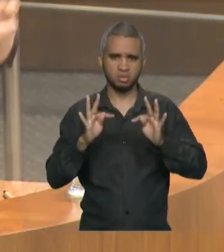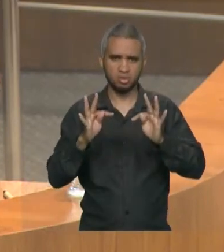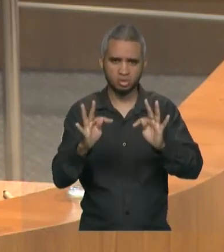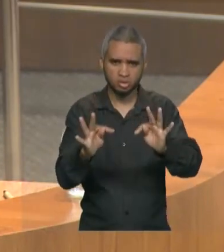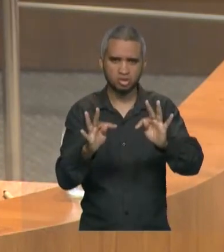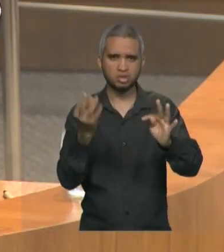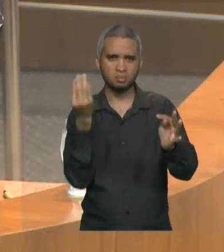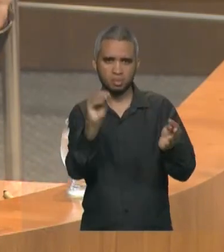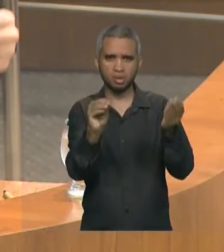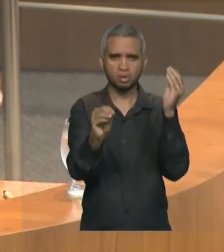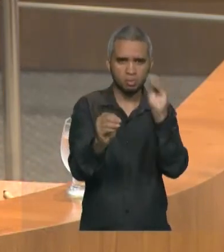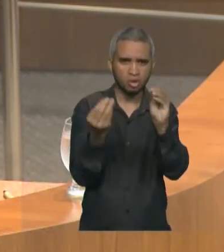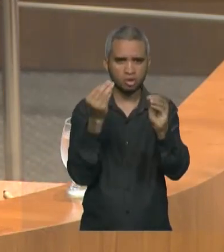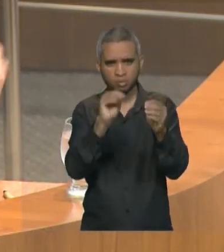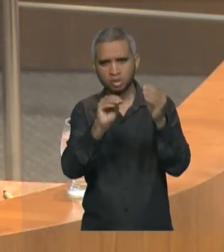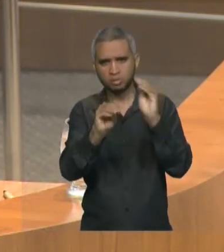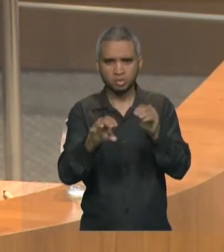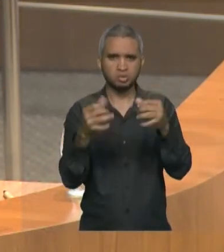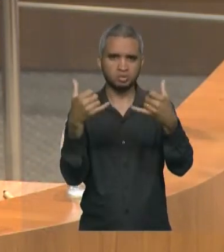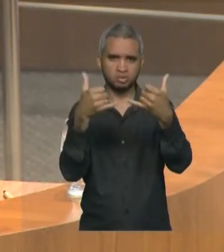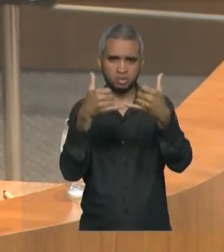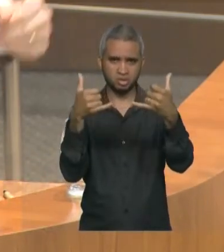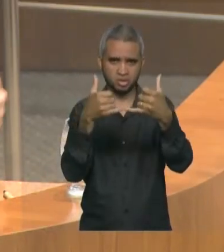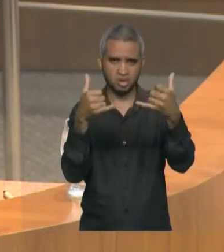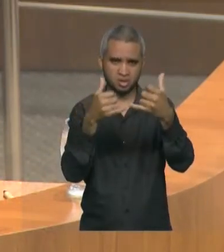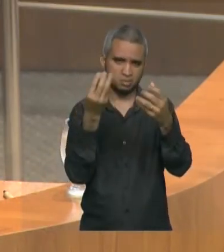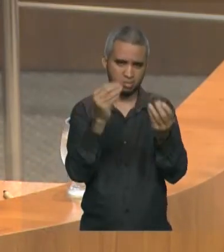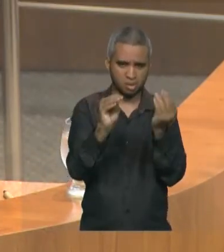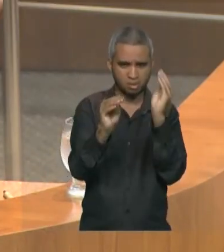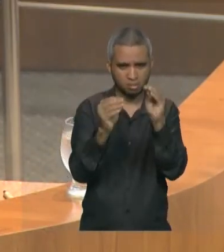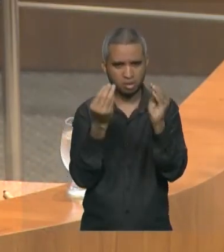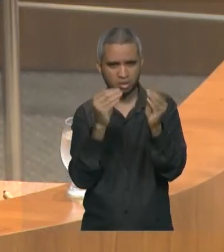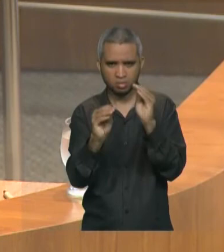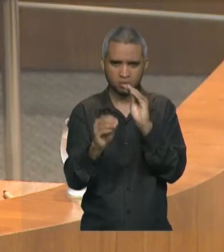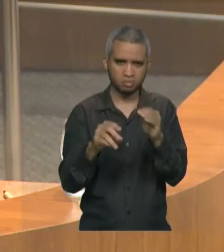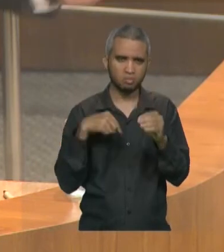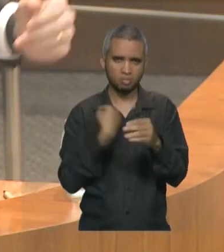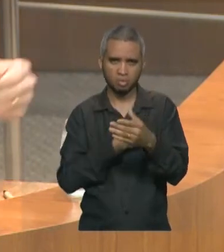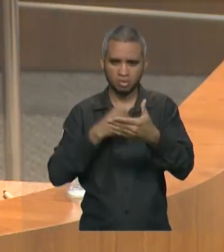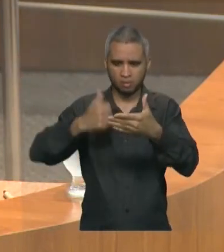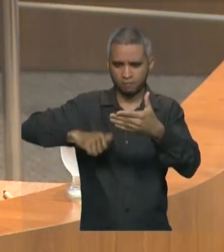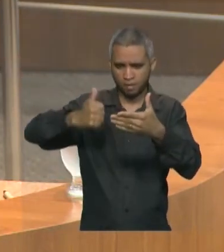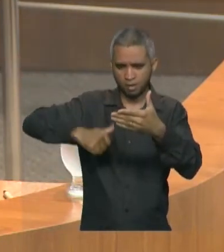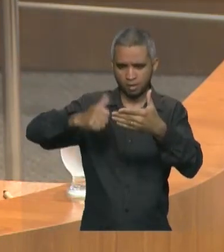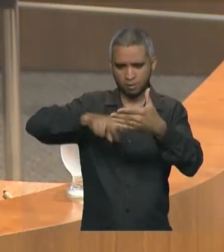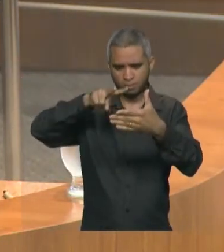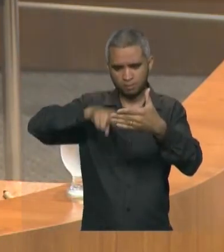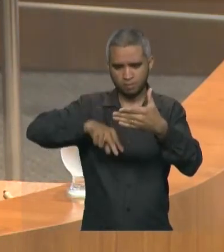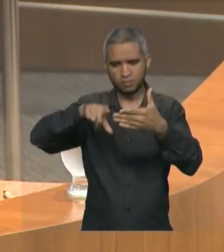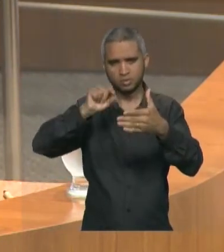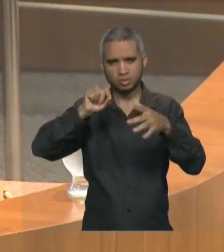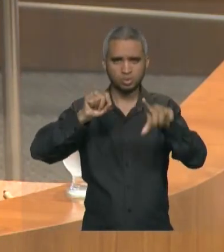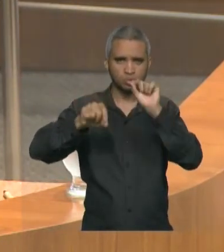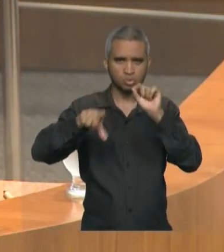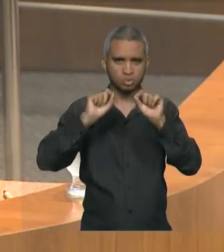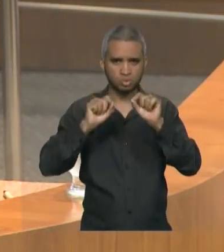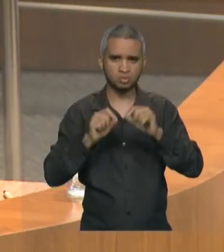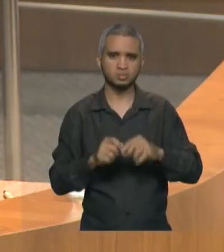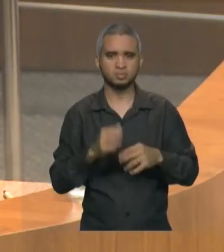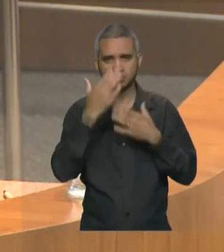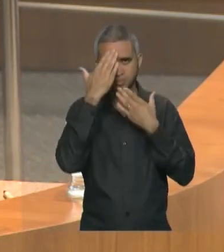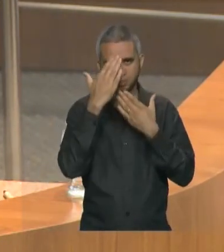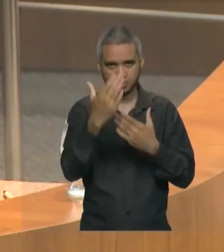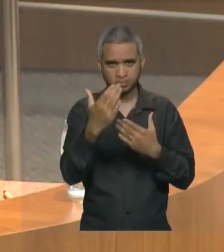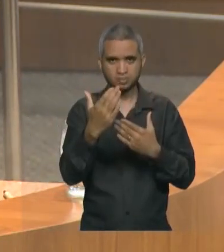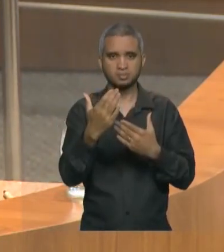nosso site e sendo atendidas. Então, senhor presidente, agradeço a Vossa Excelência, em nome de todos os deputados e